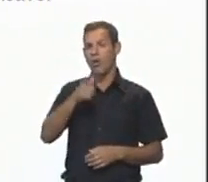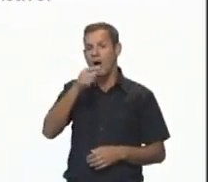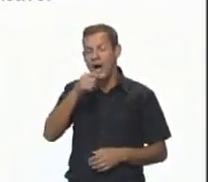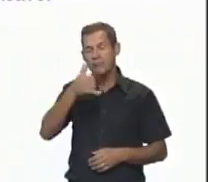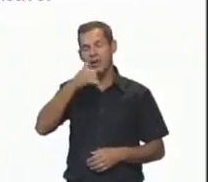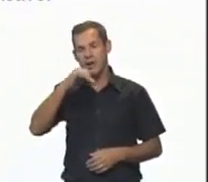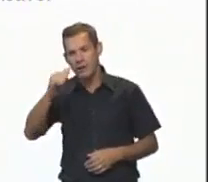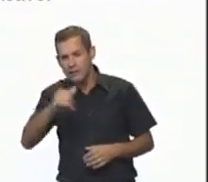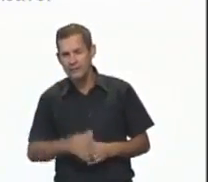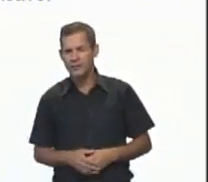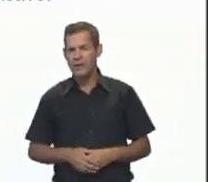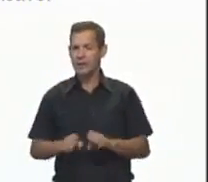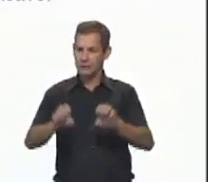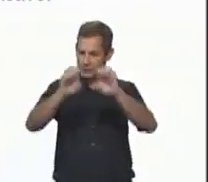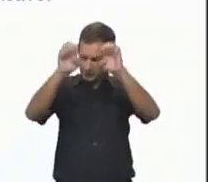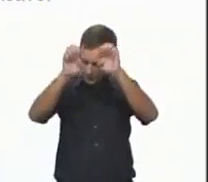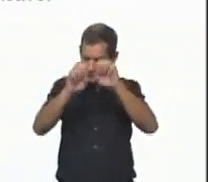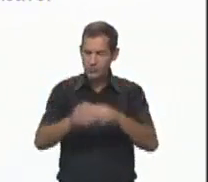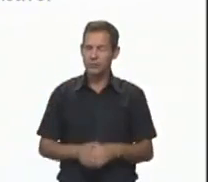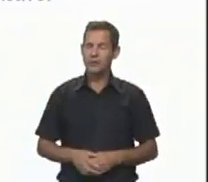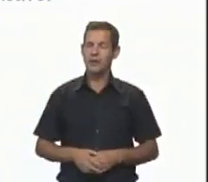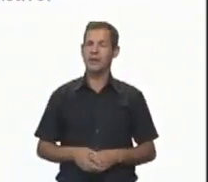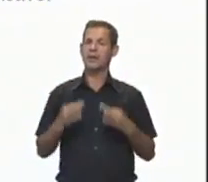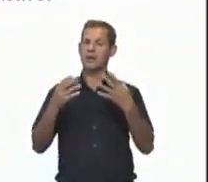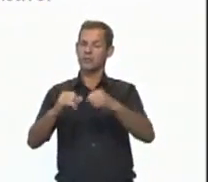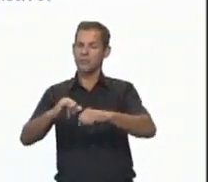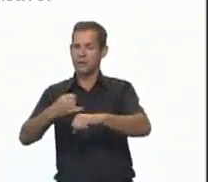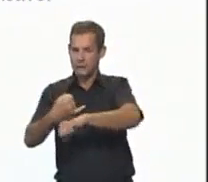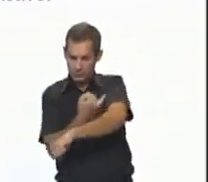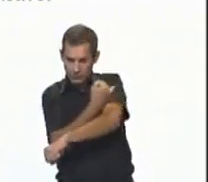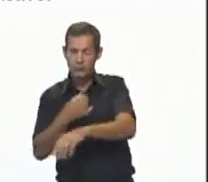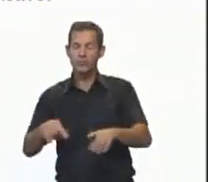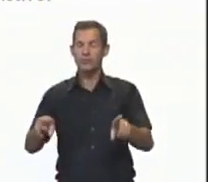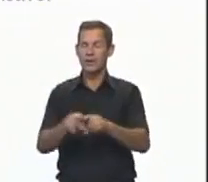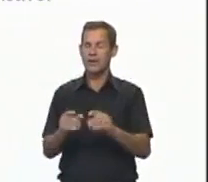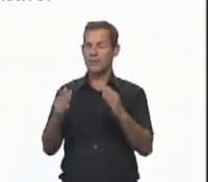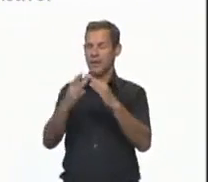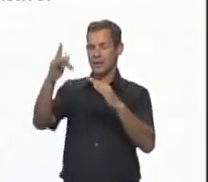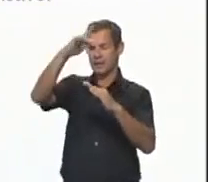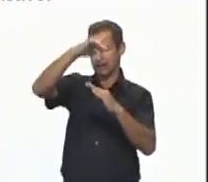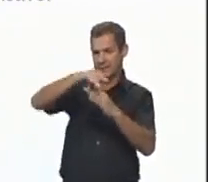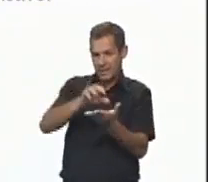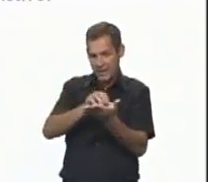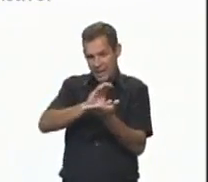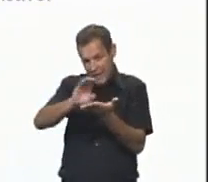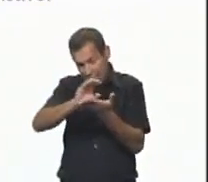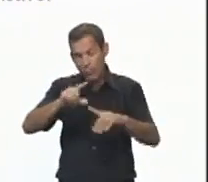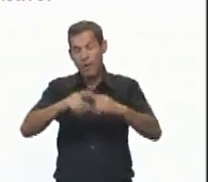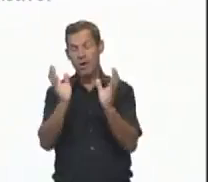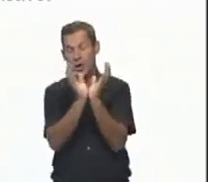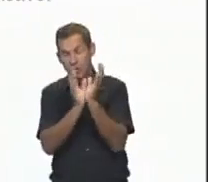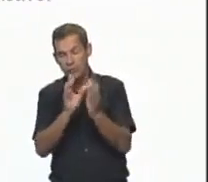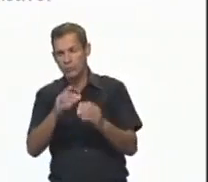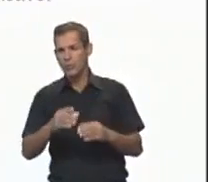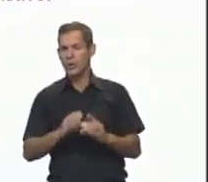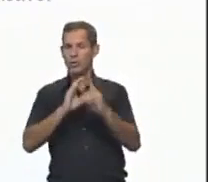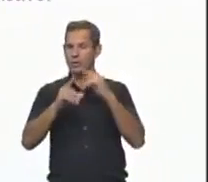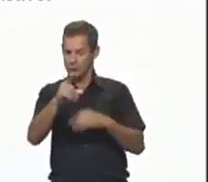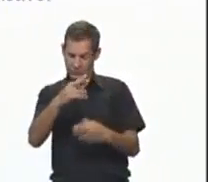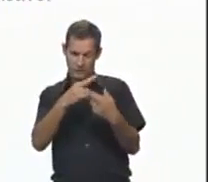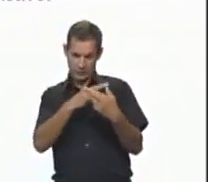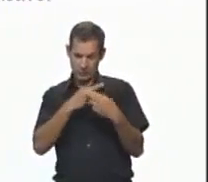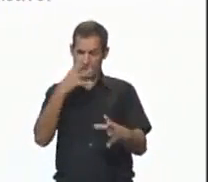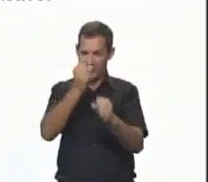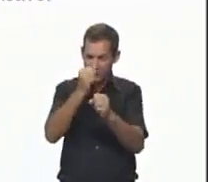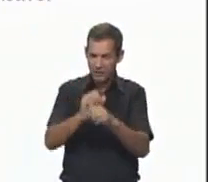e eletricidade, infraestrutura, estrutura, cobertura e custos. A equipe comandada por você será responsável